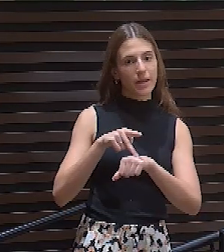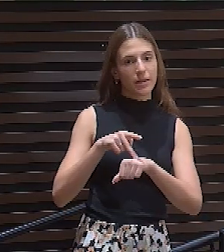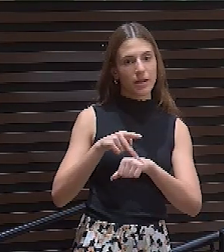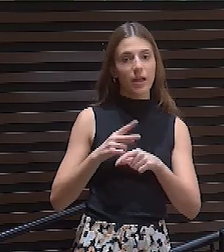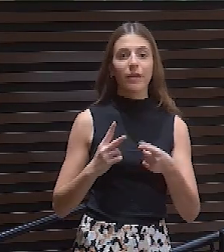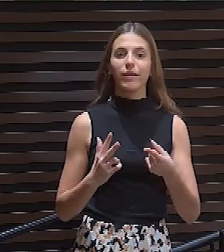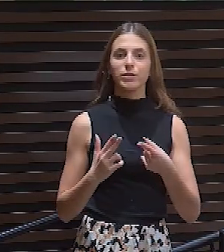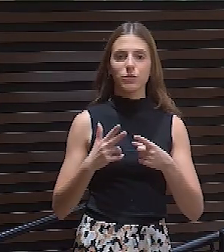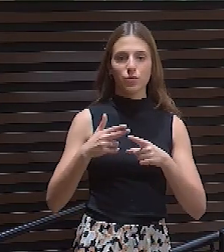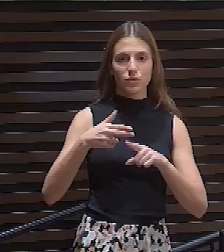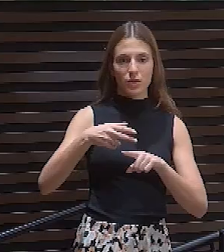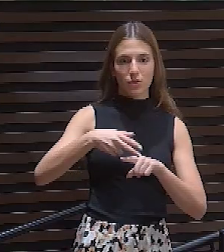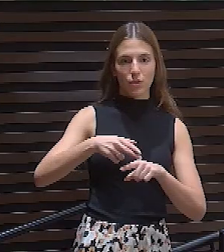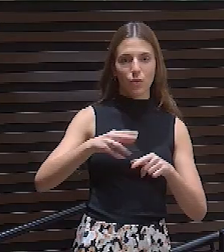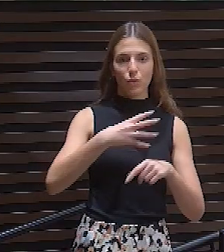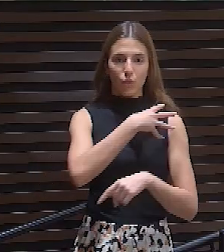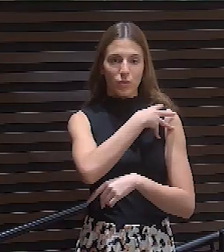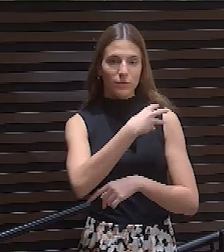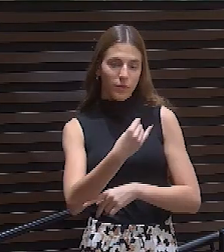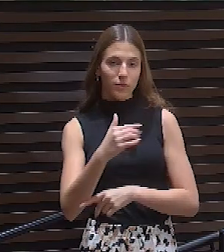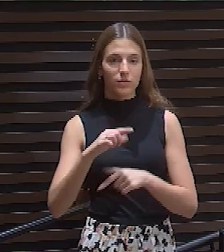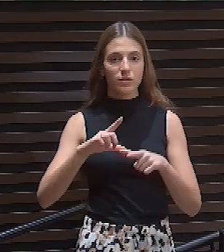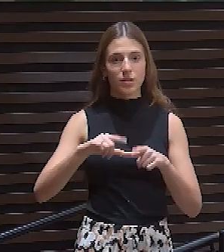de Israel em